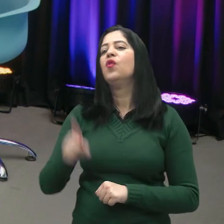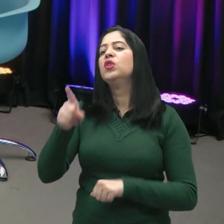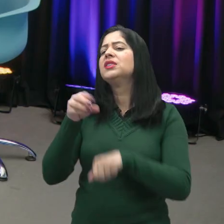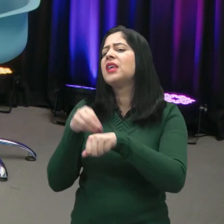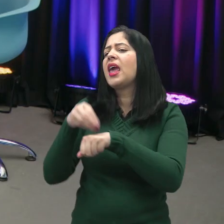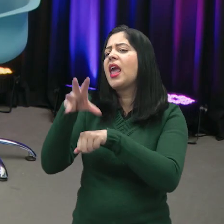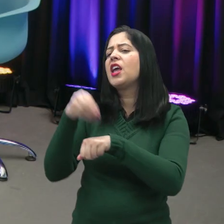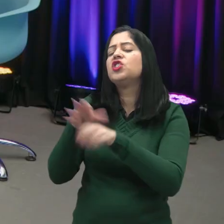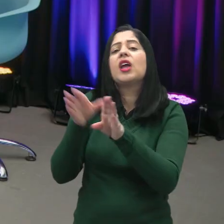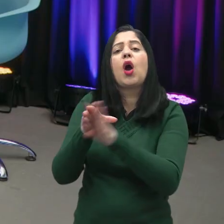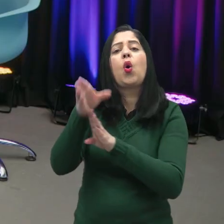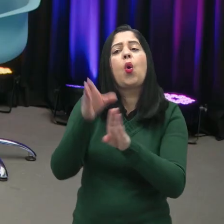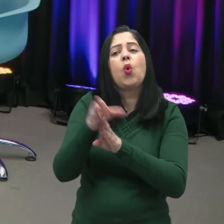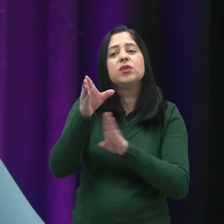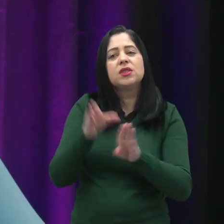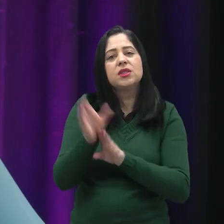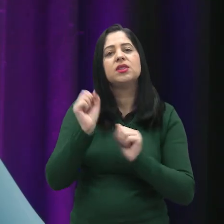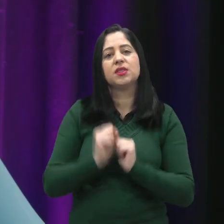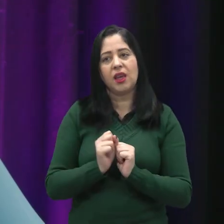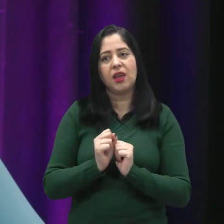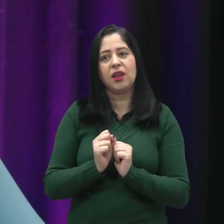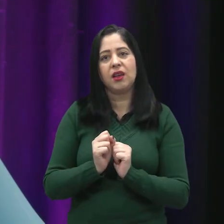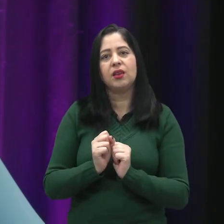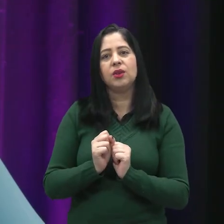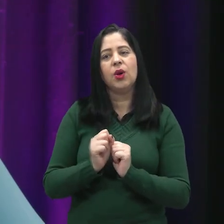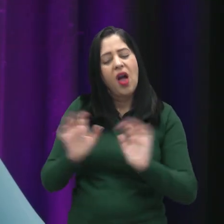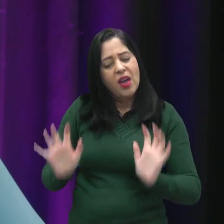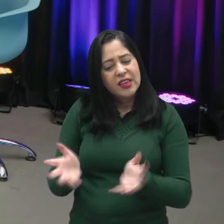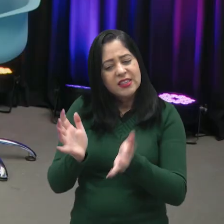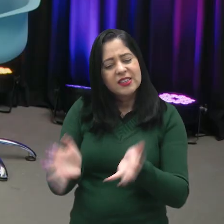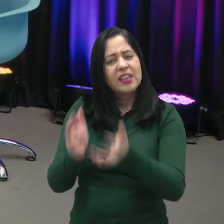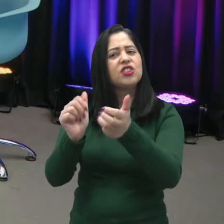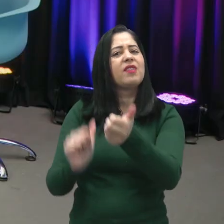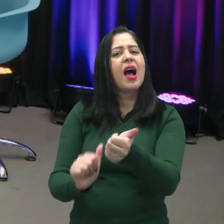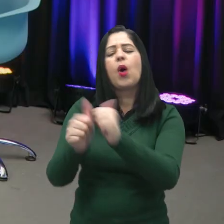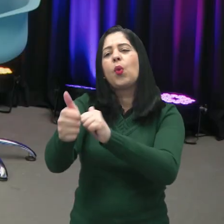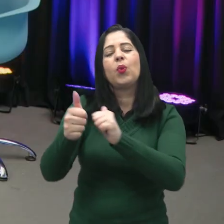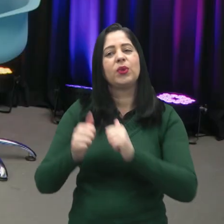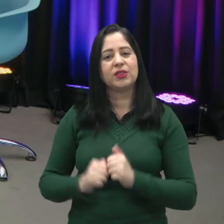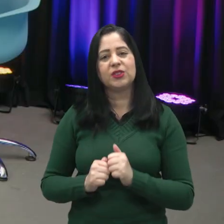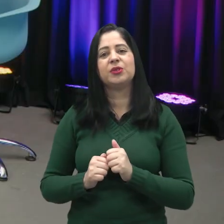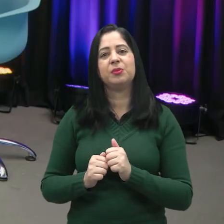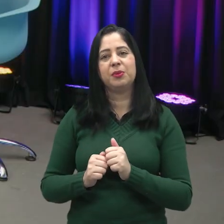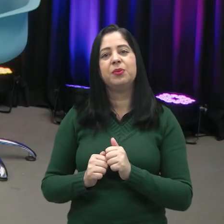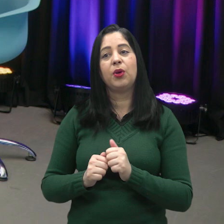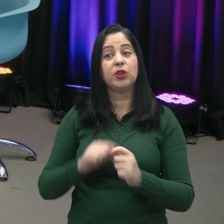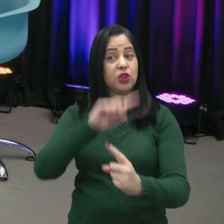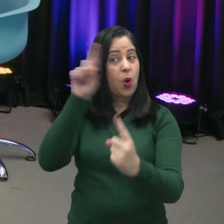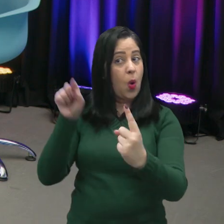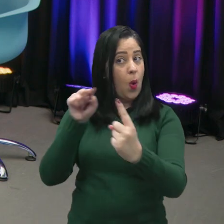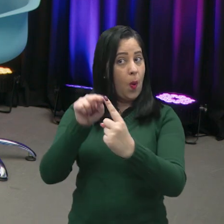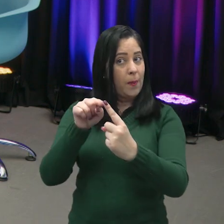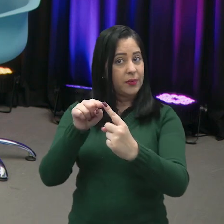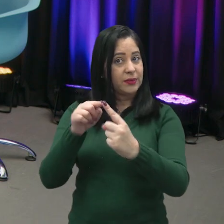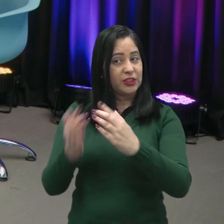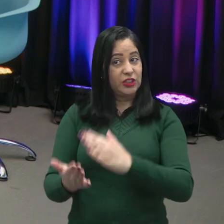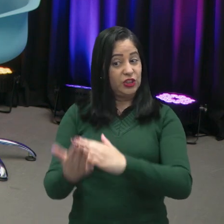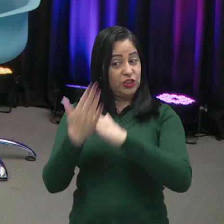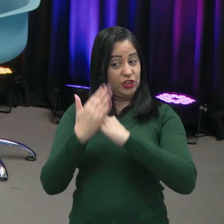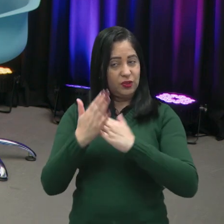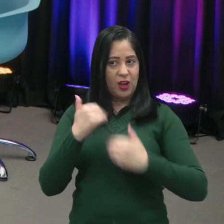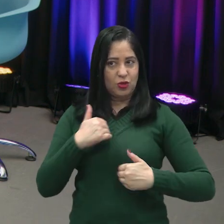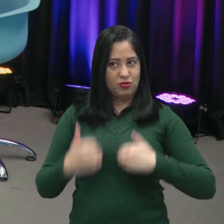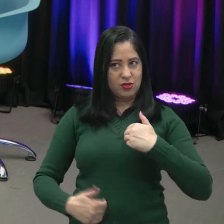que você diria para as pessoas que estão em casa que podem buscar, sim, o esporte como uma ferramenta não só no desenvolvimento das suas